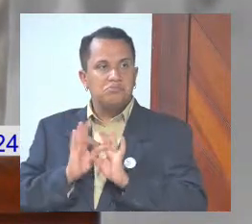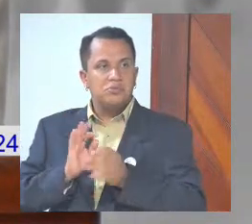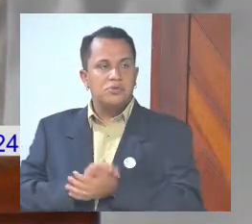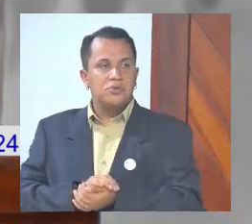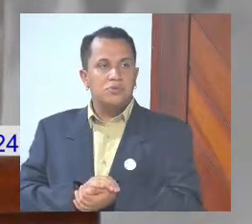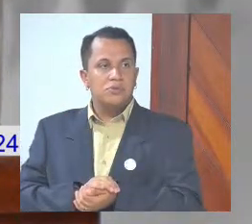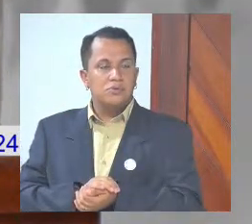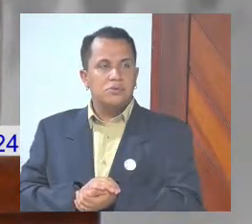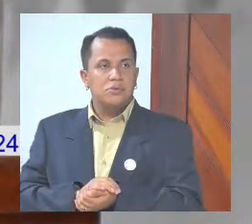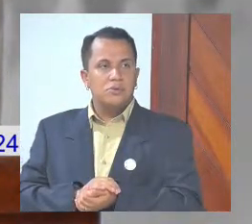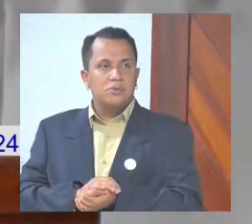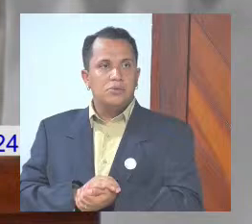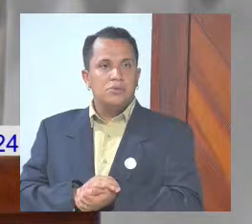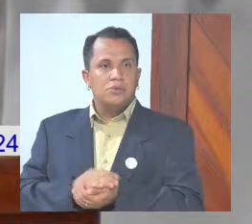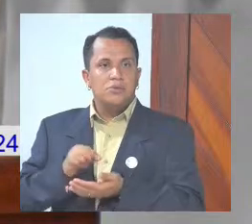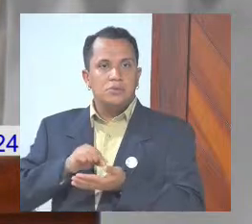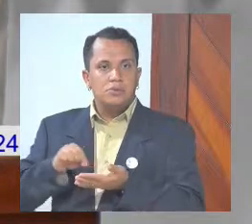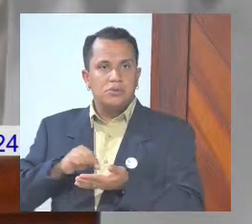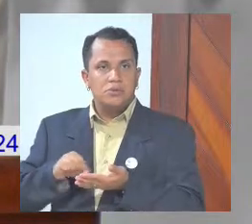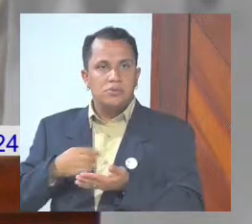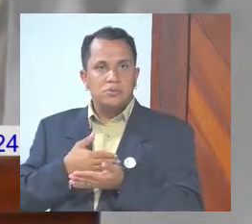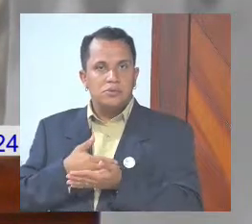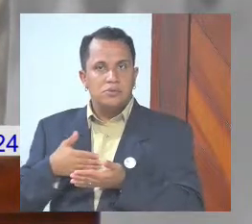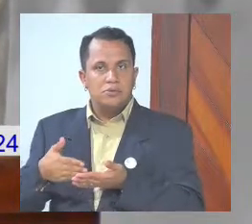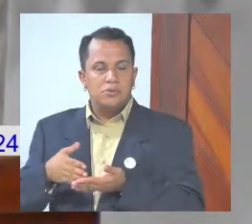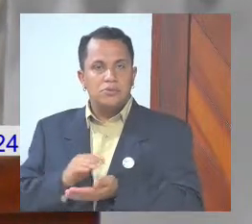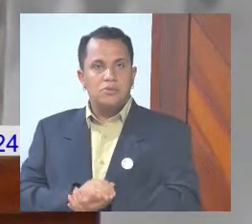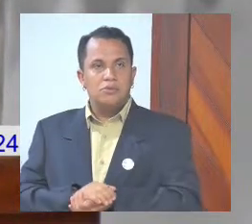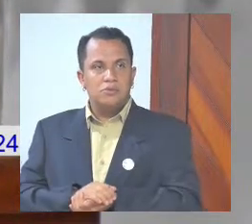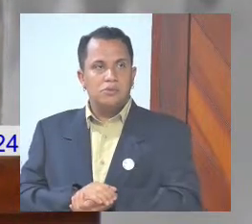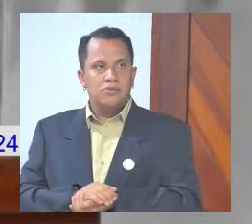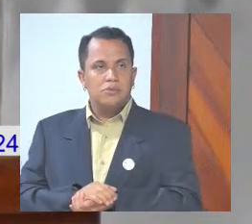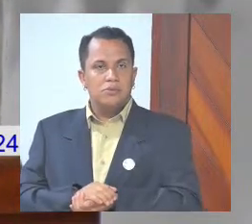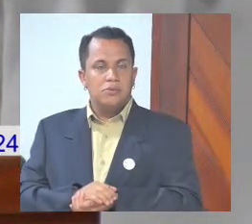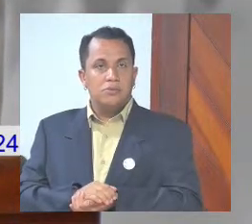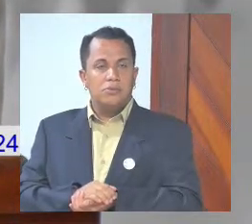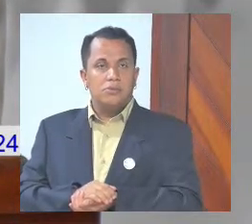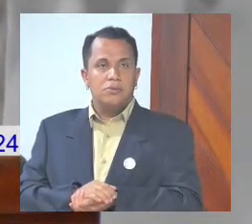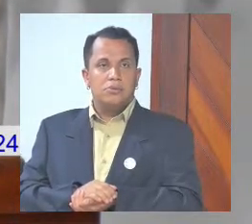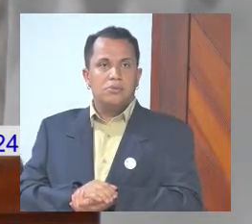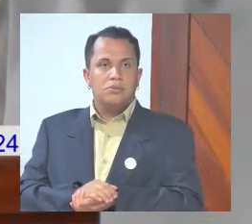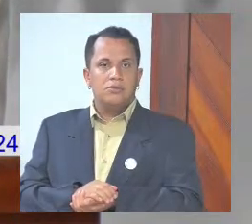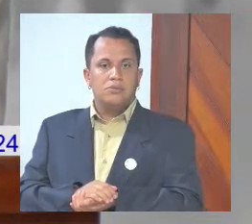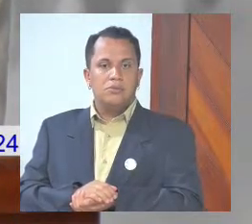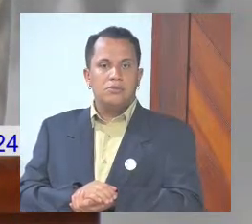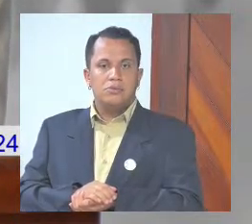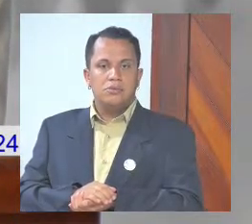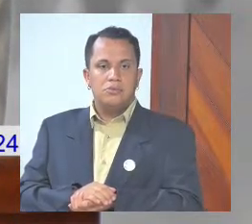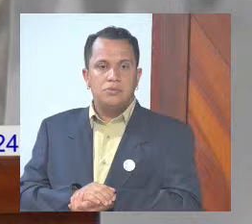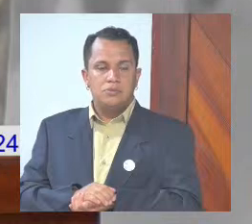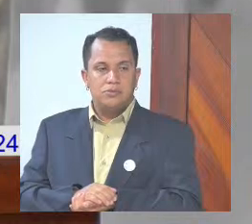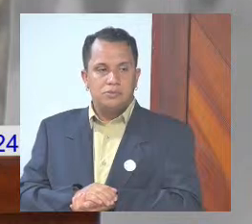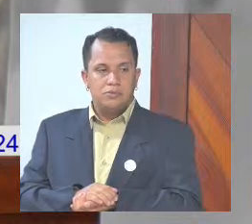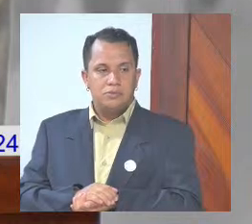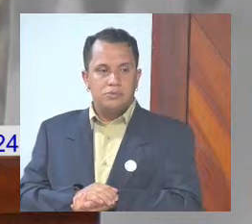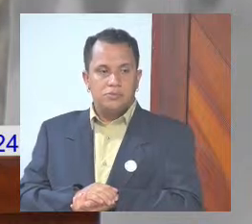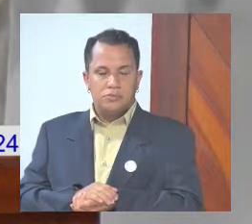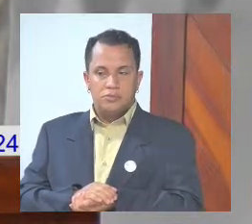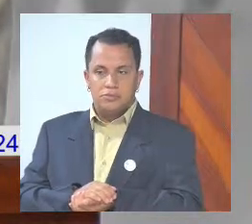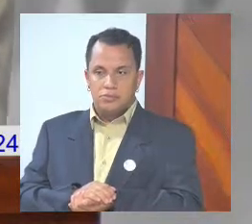ali legalizavam o contrato e o início dos seus serviços, dos seus trabalhos.